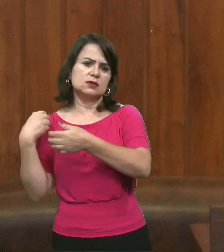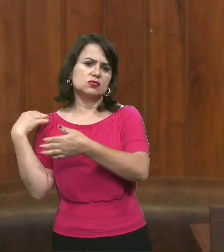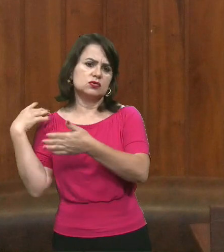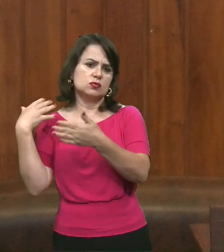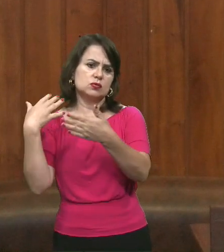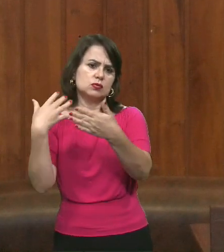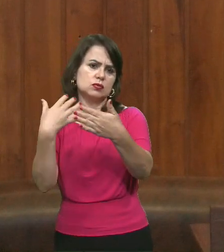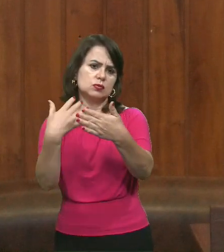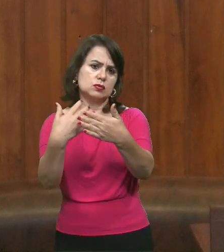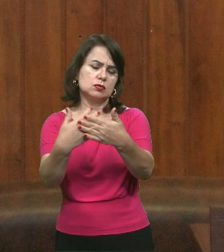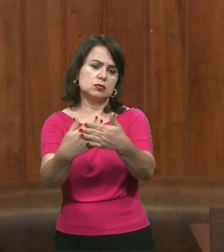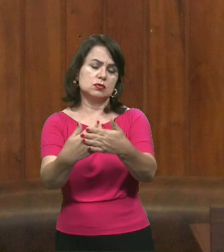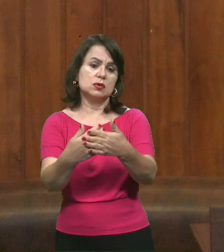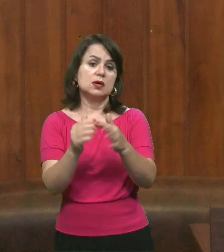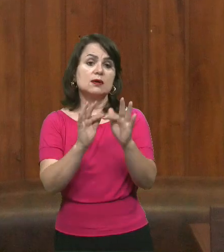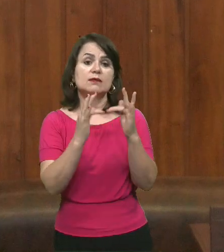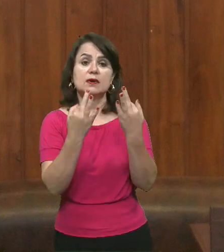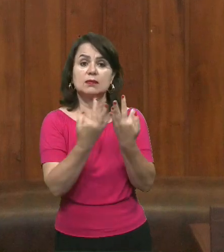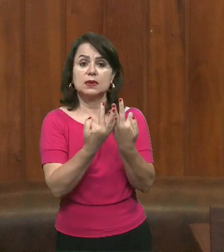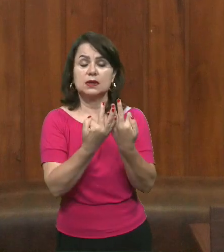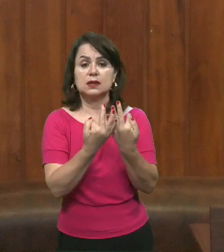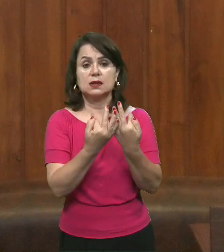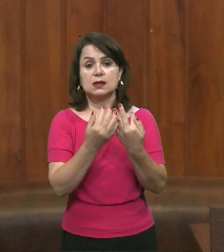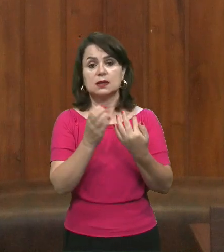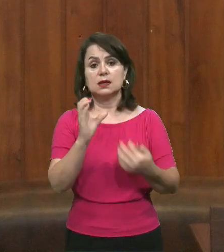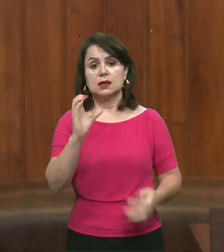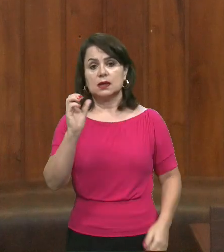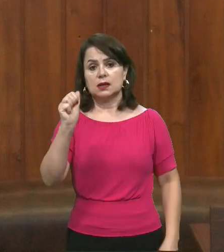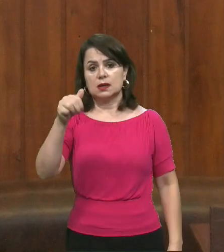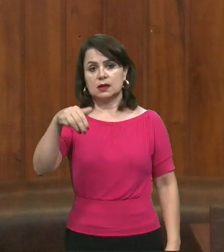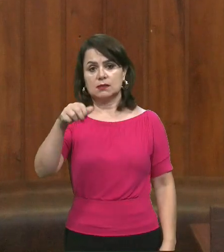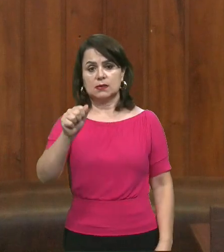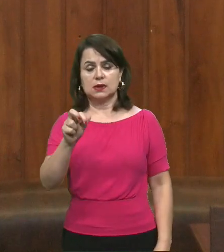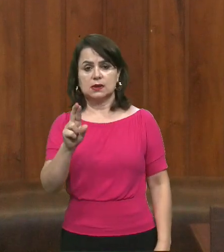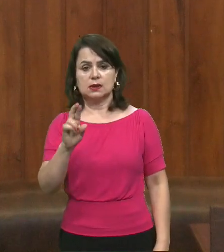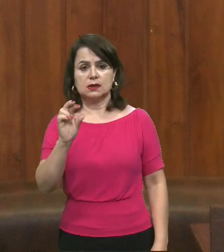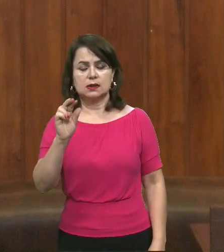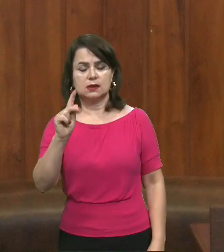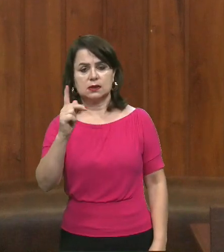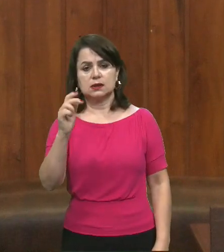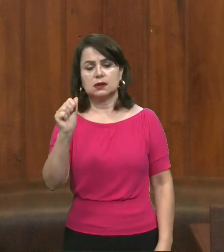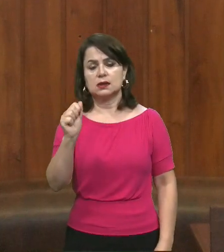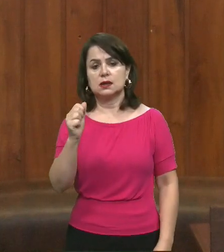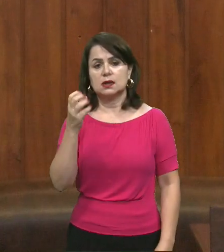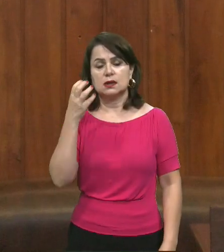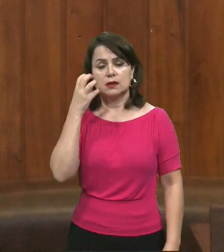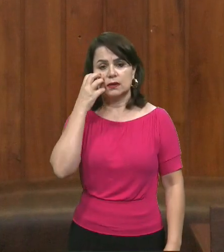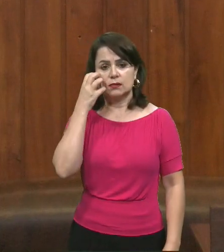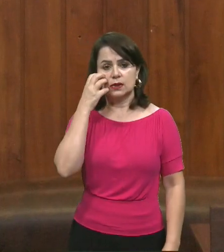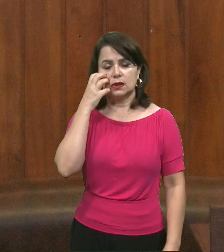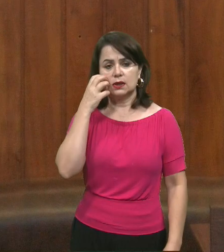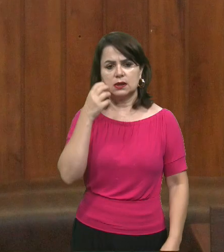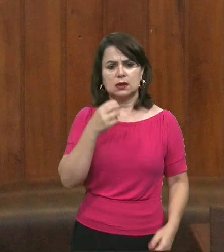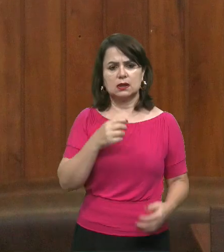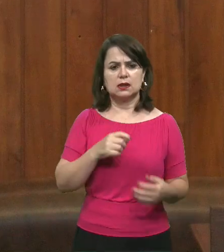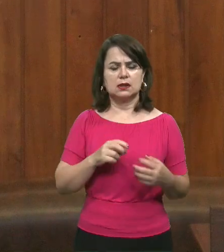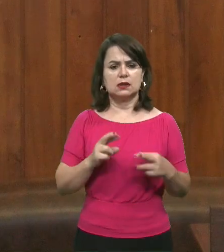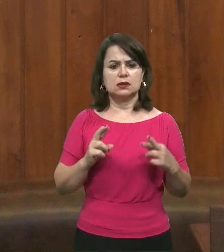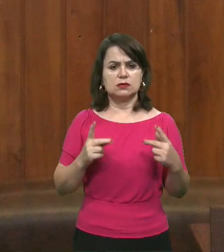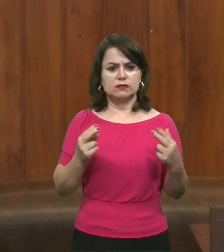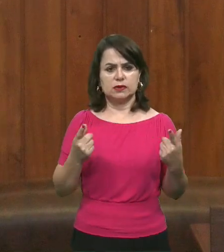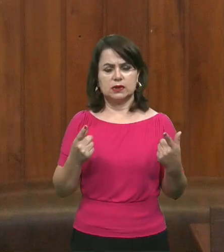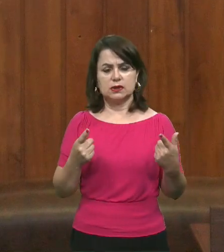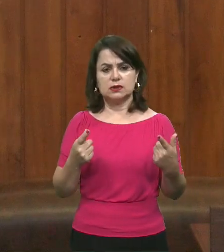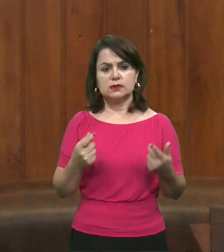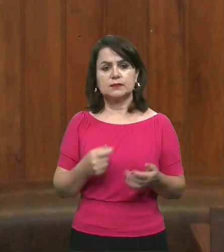né? A família Camarinha, a família Toffoli, Bugarelli e por aí vai. Eu estou